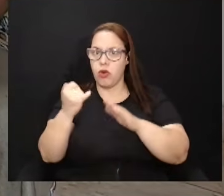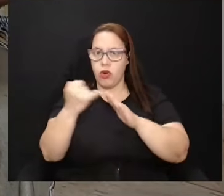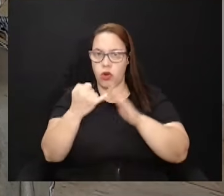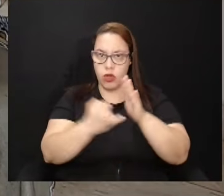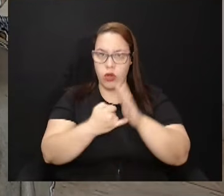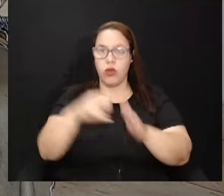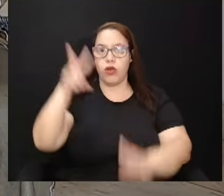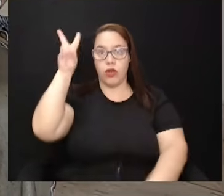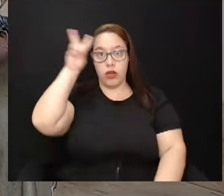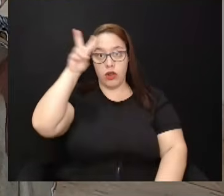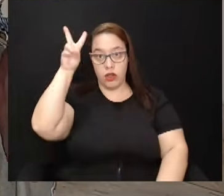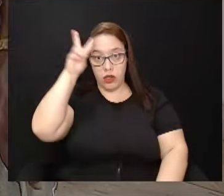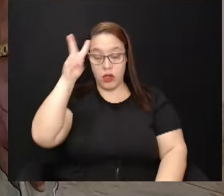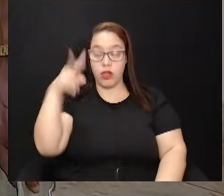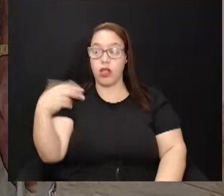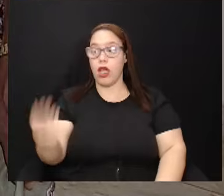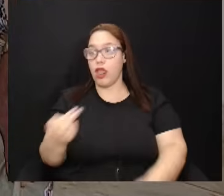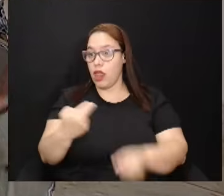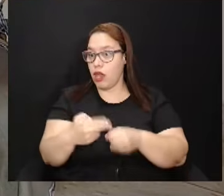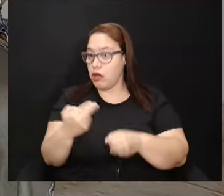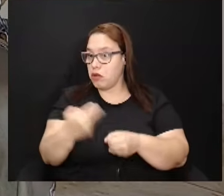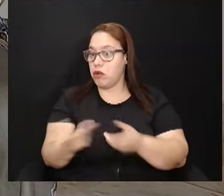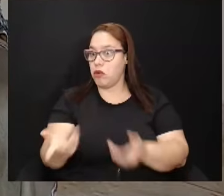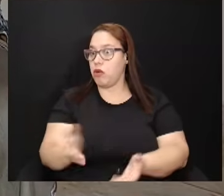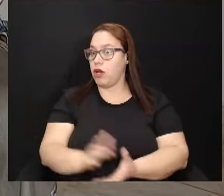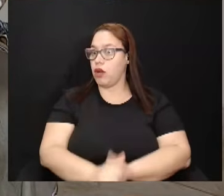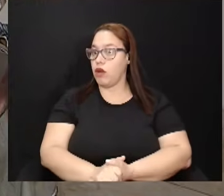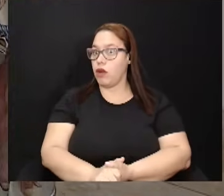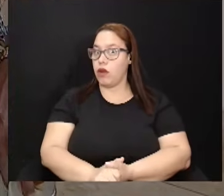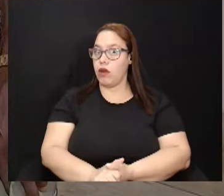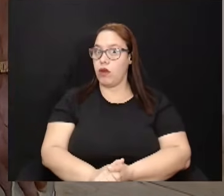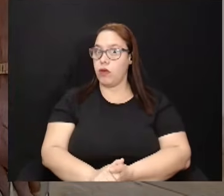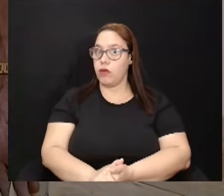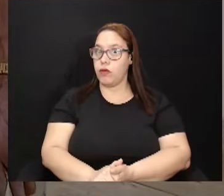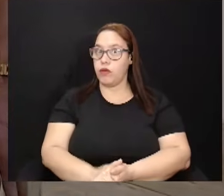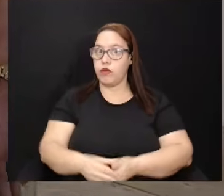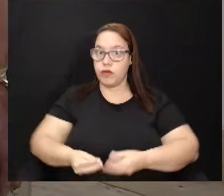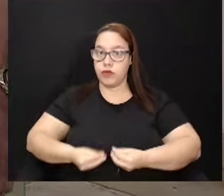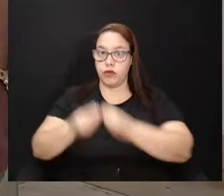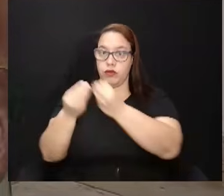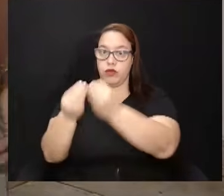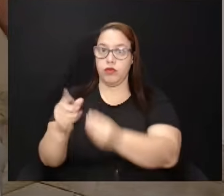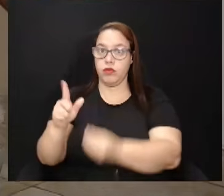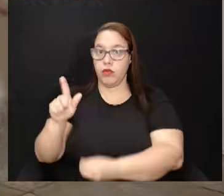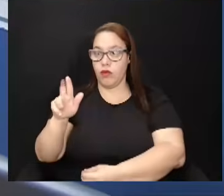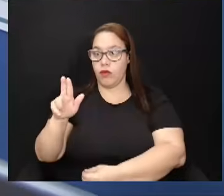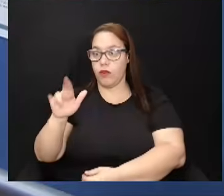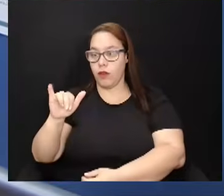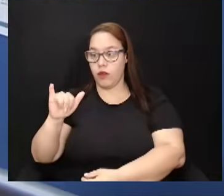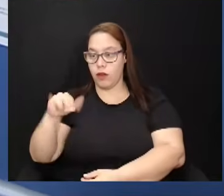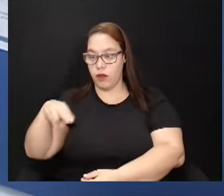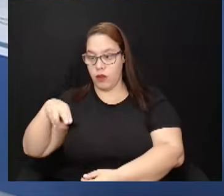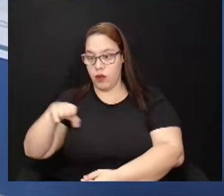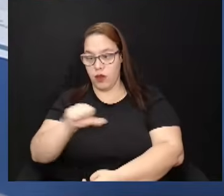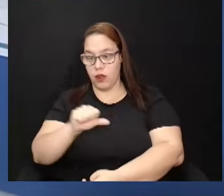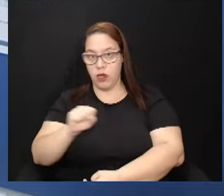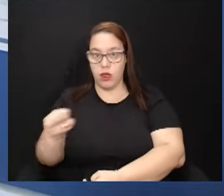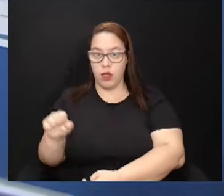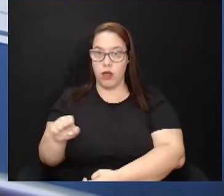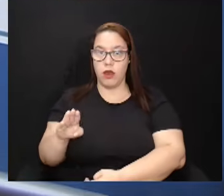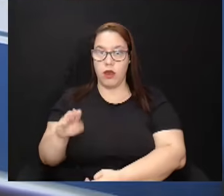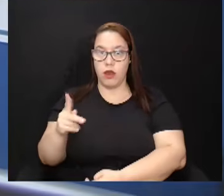Unicamp. Dali a pouquinho, entrego tudo na mão do Guinness. Eu falei assim, gente, o que eu tenho é isso